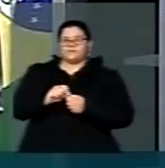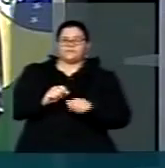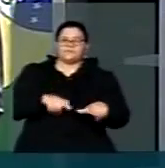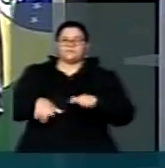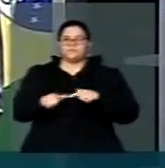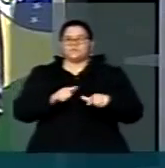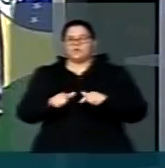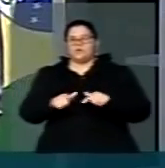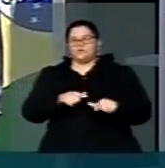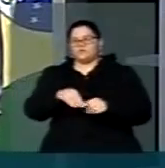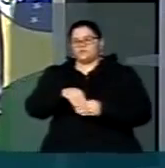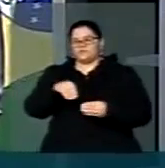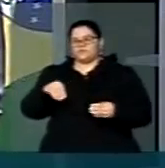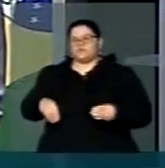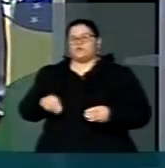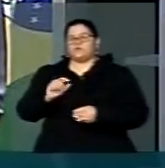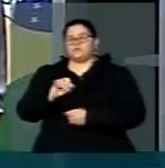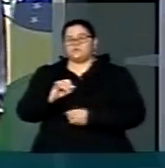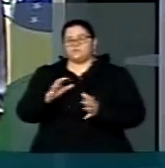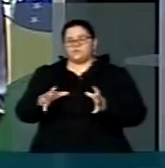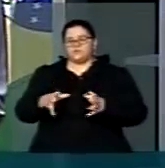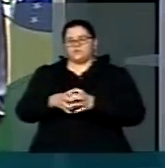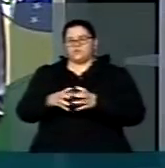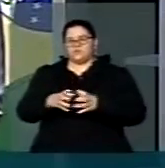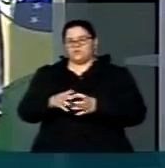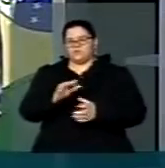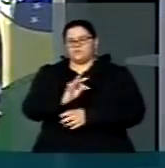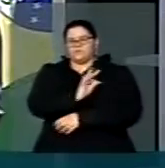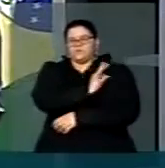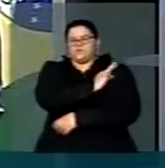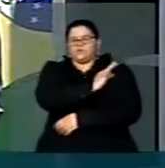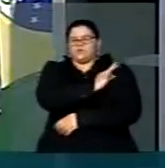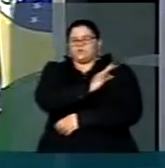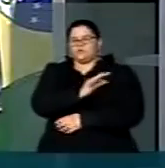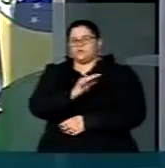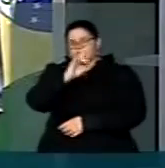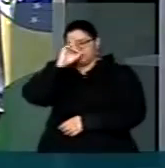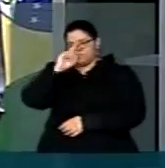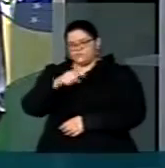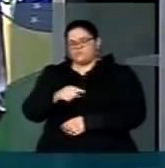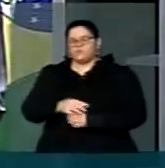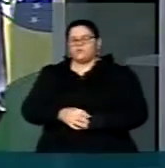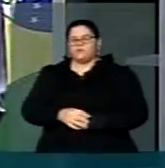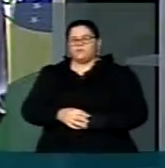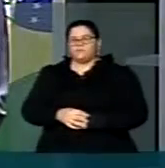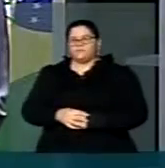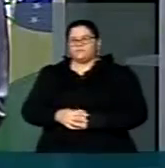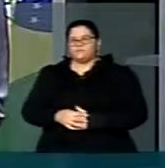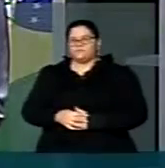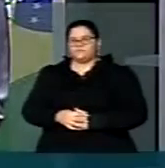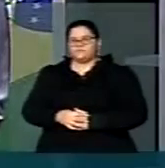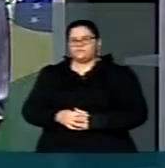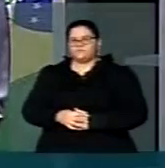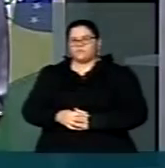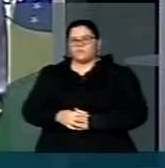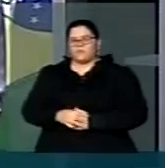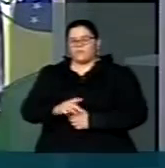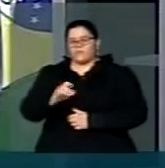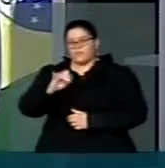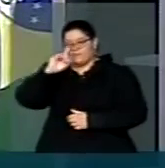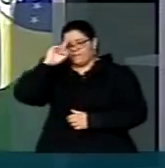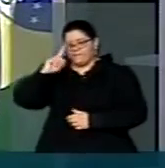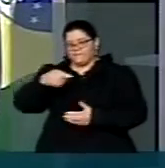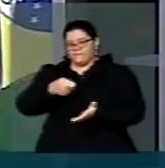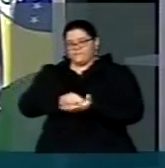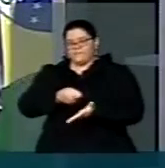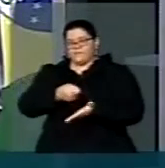a critério da equipe técnica da entidade, salvo expressa determinação judicial em contrário. Sendo que essa determinação